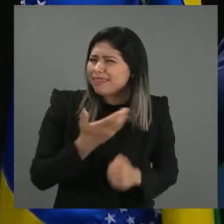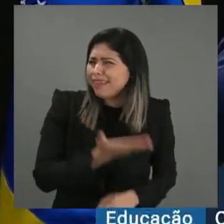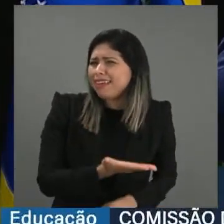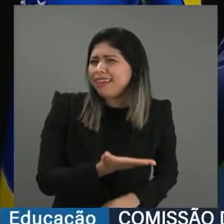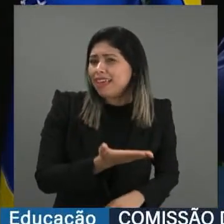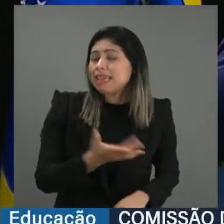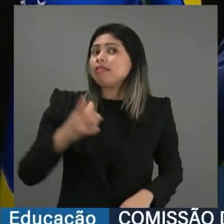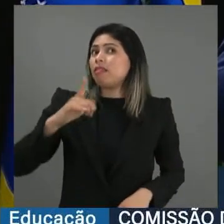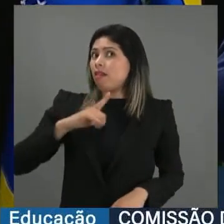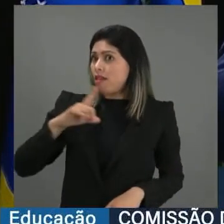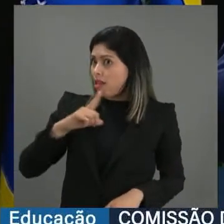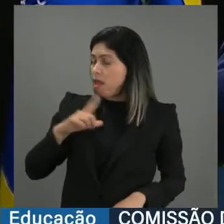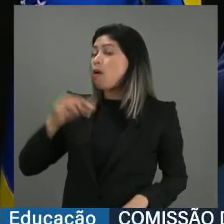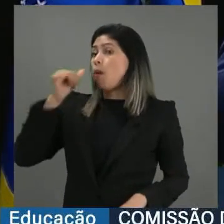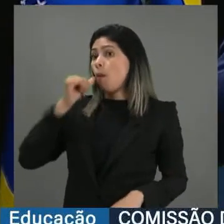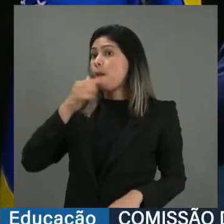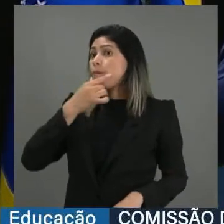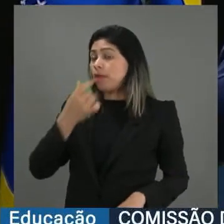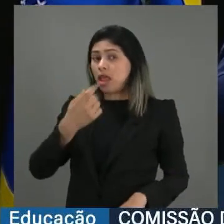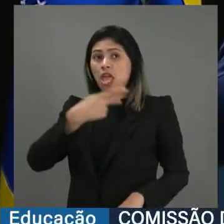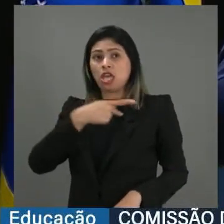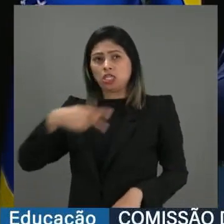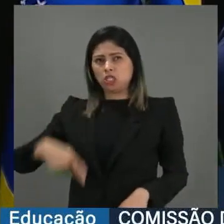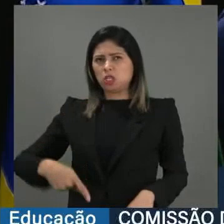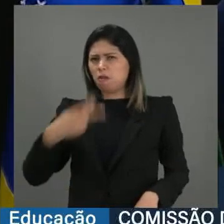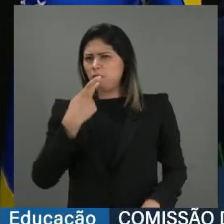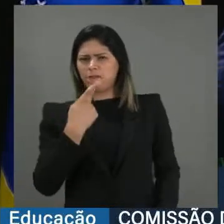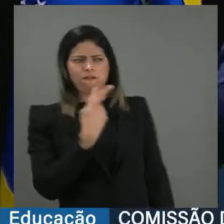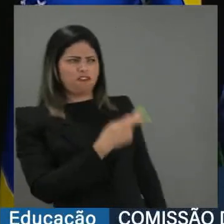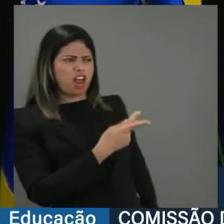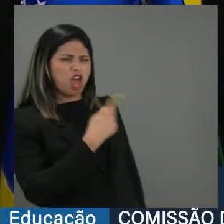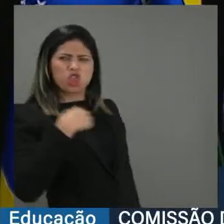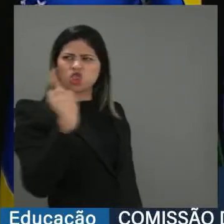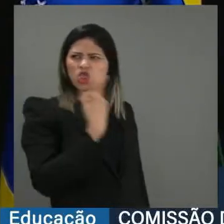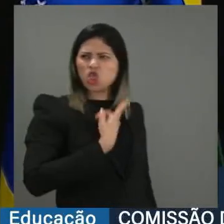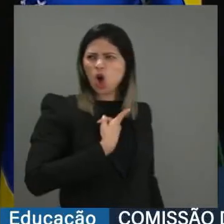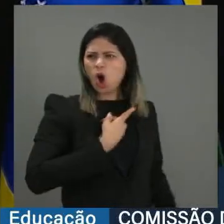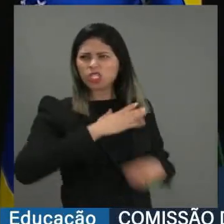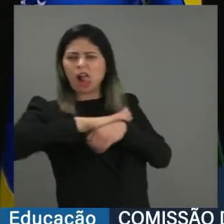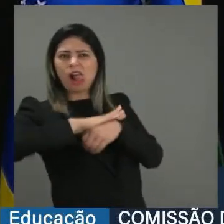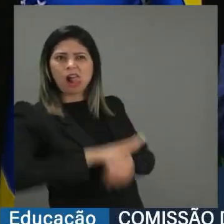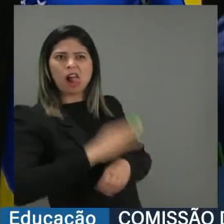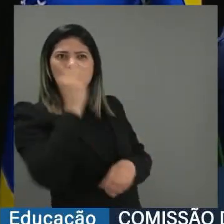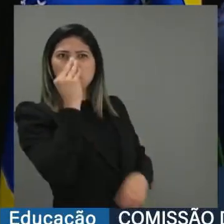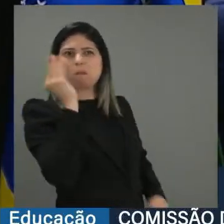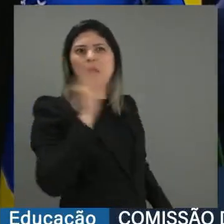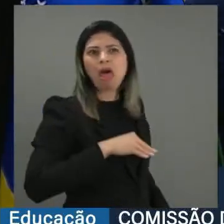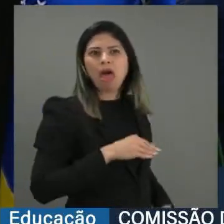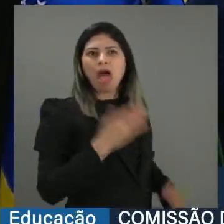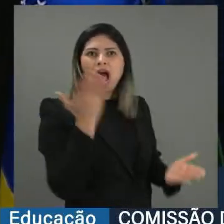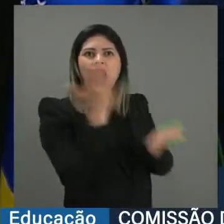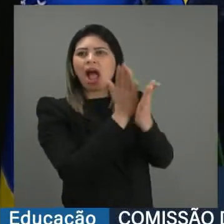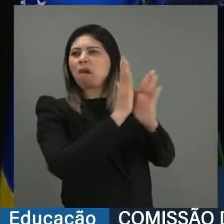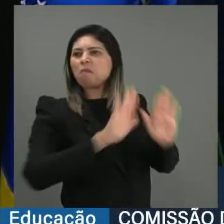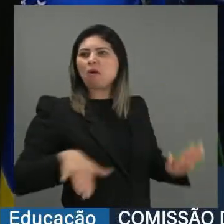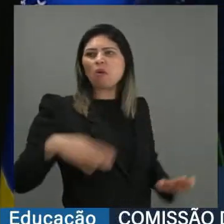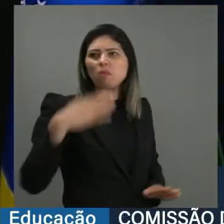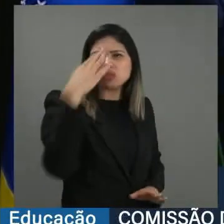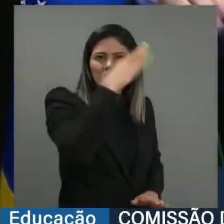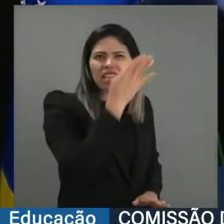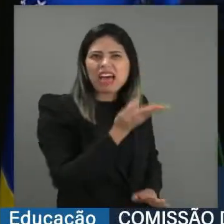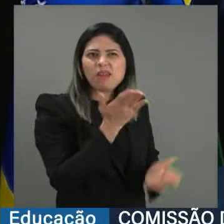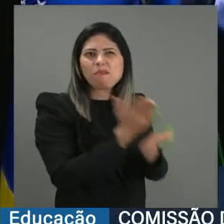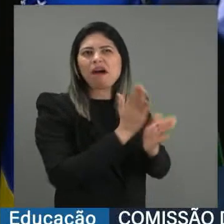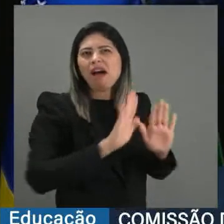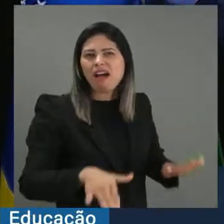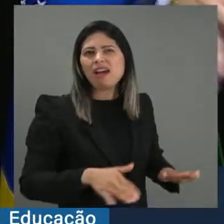presidente do Supremo Tribunal Federal dizer que nós derrotamos o bolsonarismo. E é uma frase atrás da outra, dito